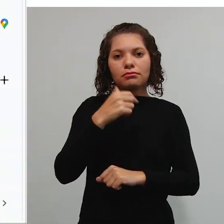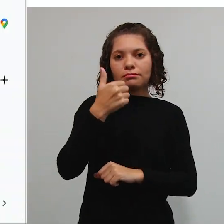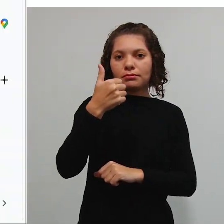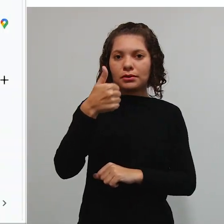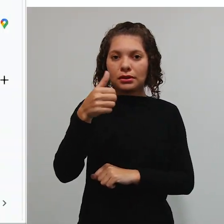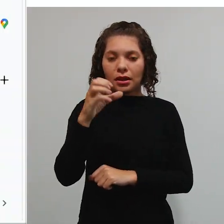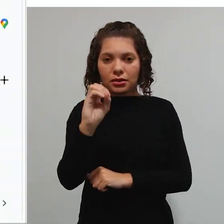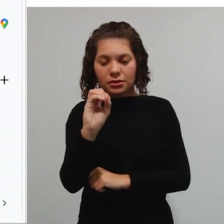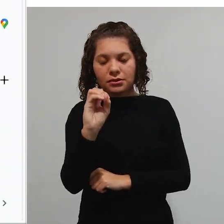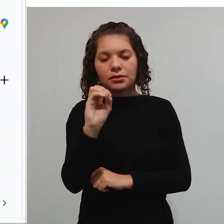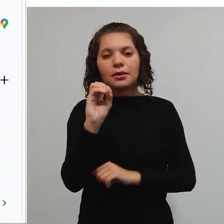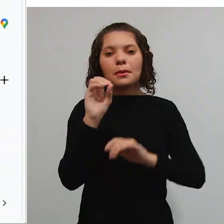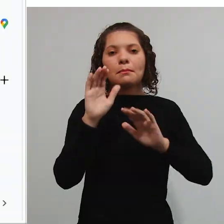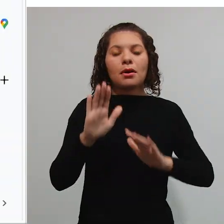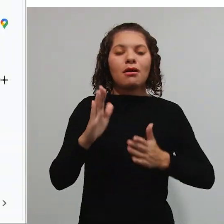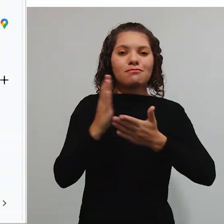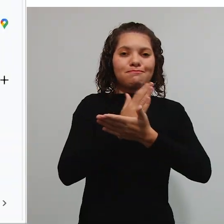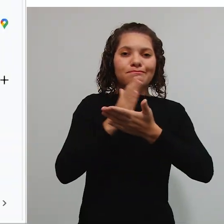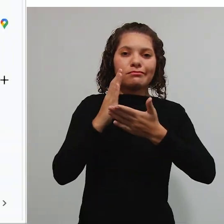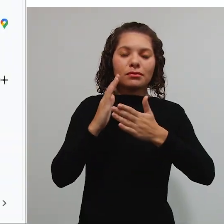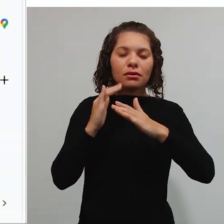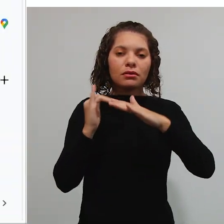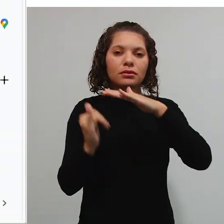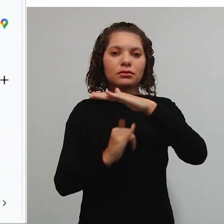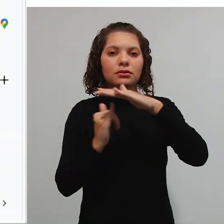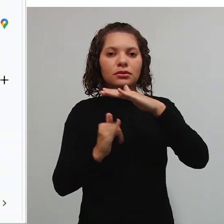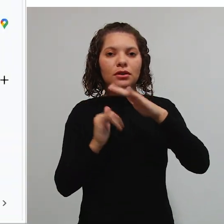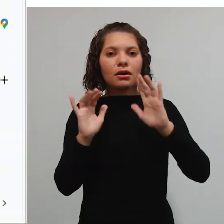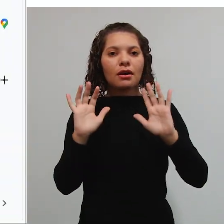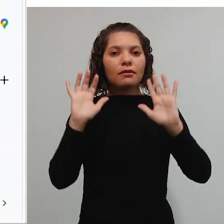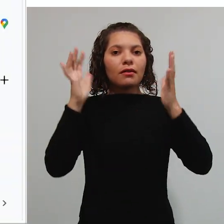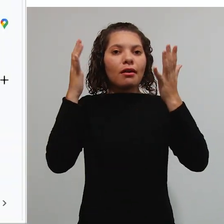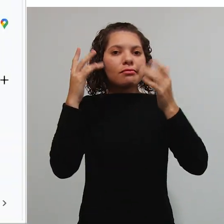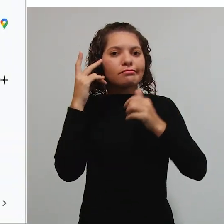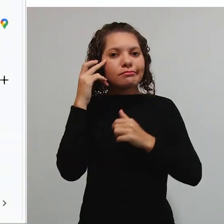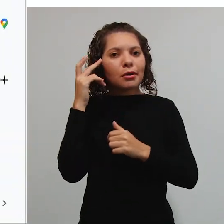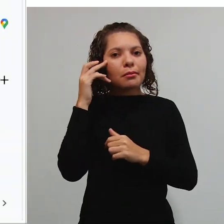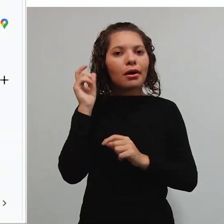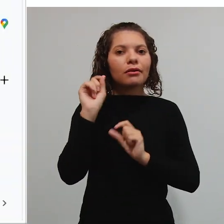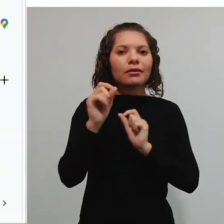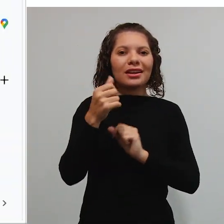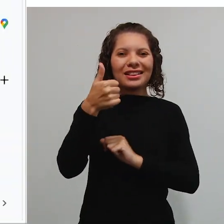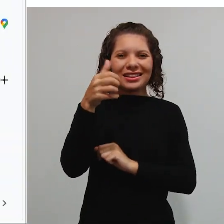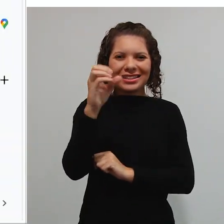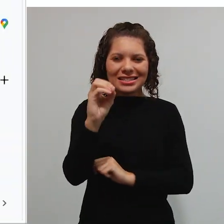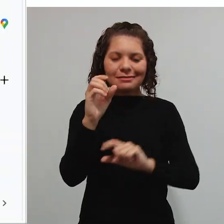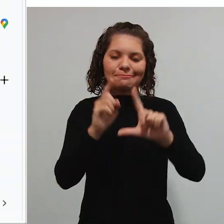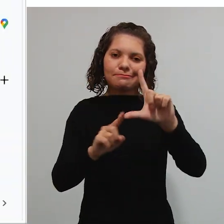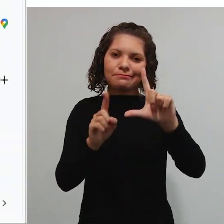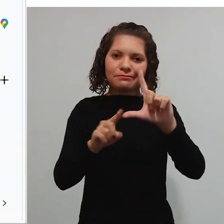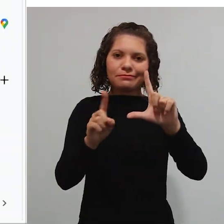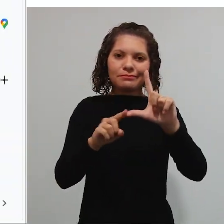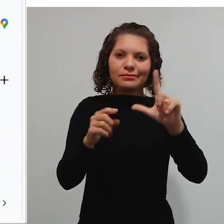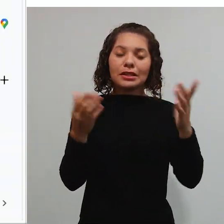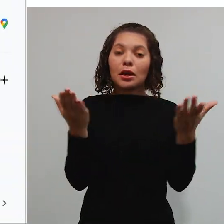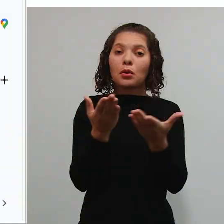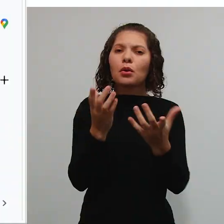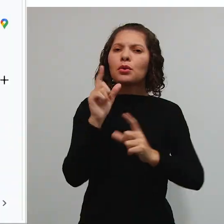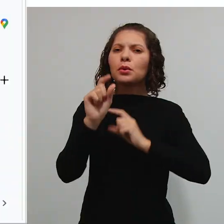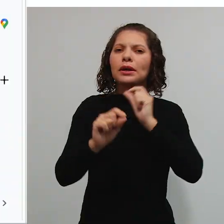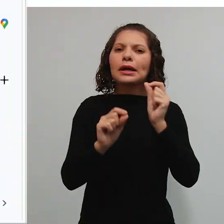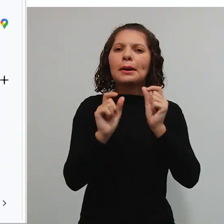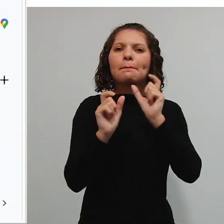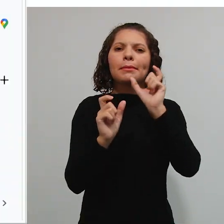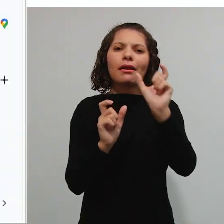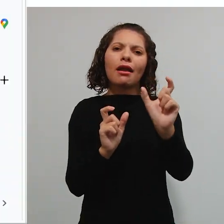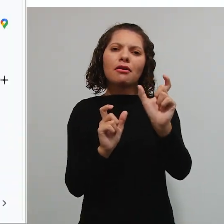12, mas algumas instituições, alguns eventos pedem tamanho 10. Depois do resumo, eu tenho as palavras-chave.